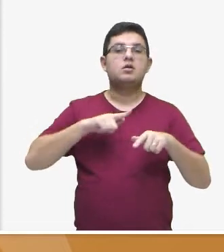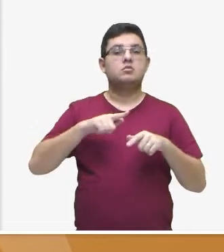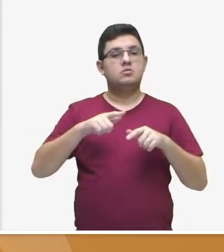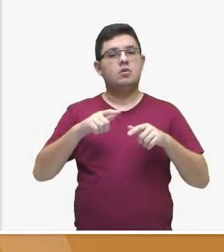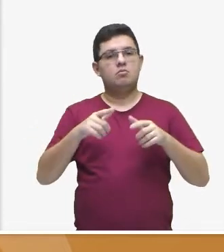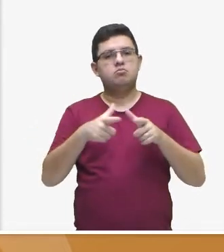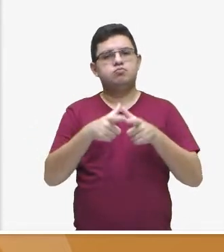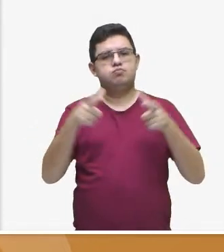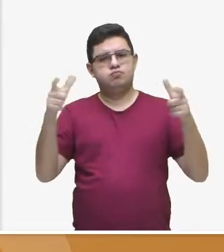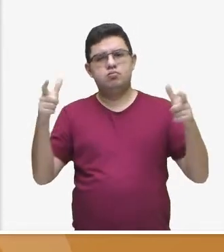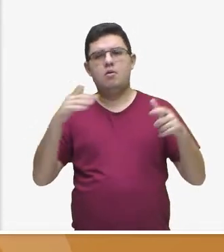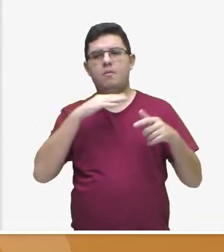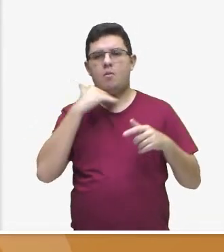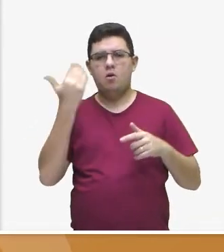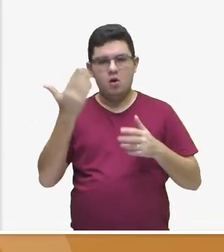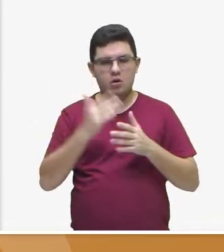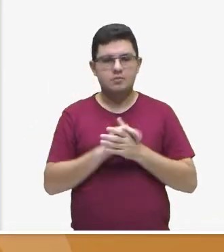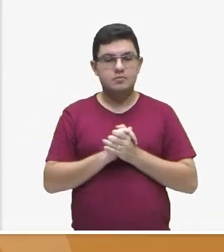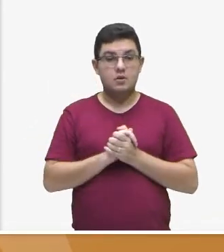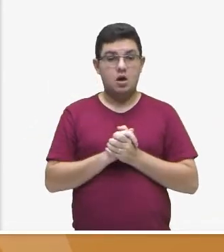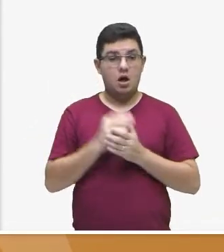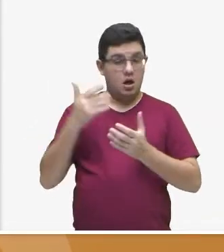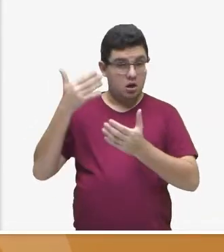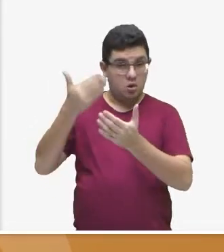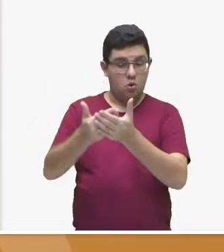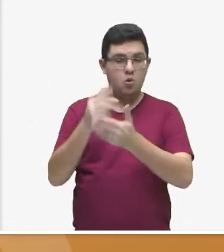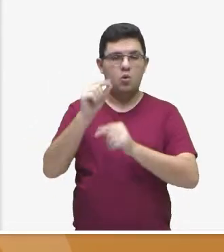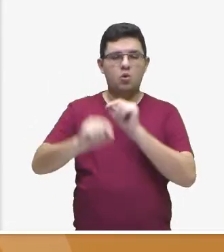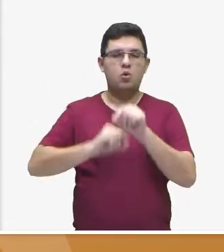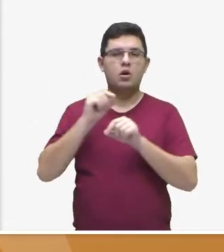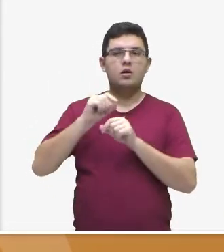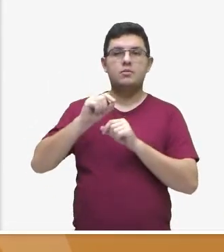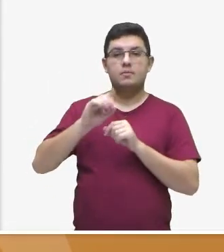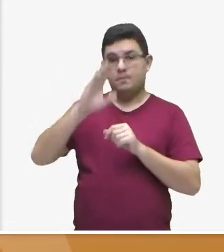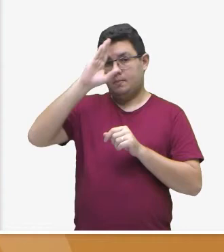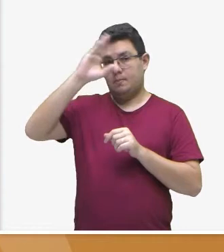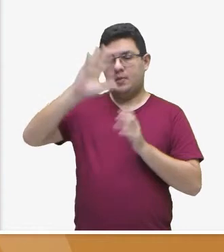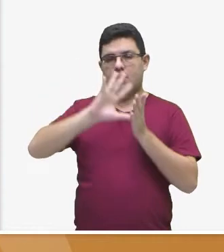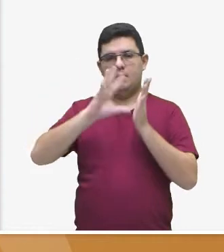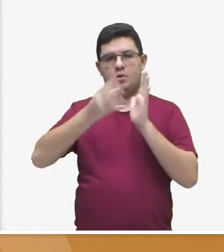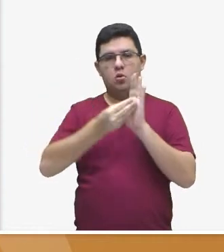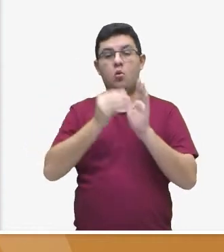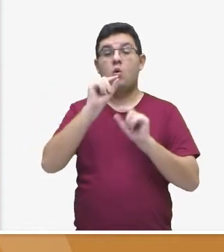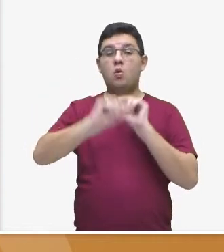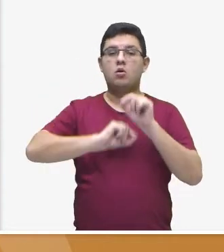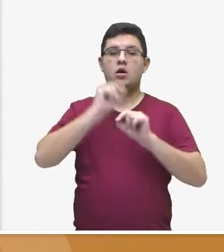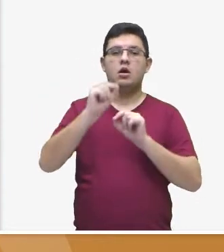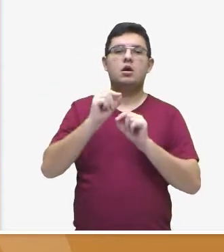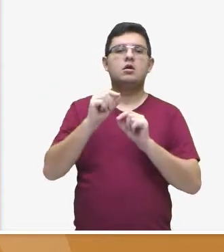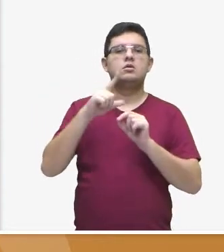que muitas tribos, principalmente aqui na Amazônia, as tribos não contactadas,